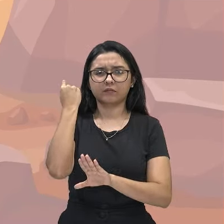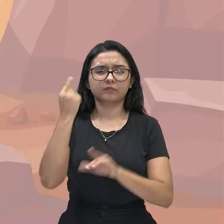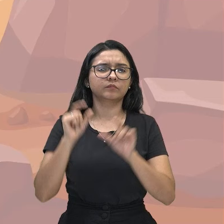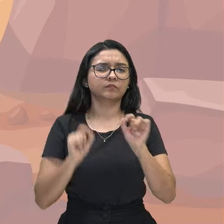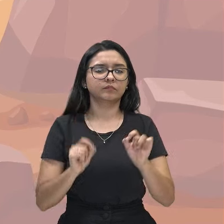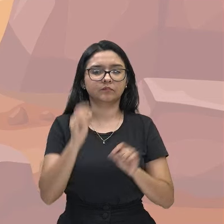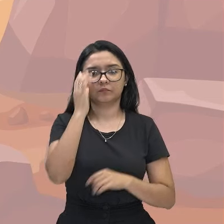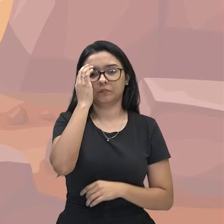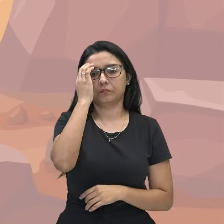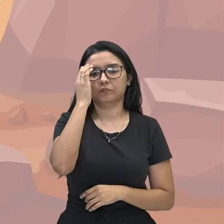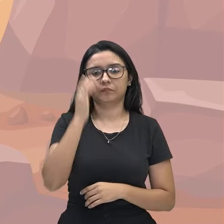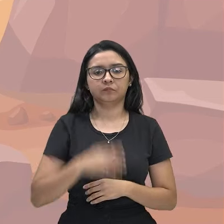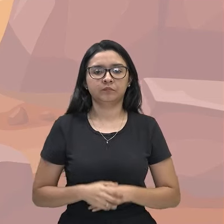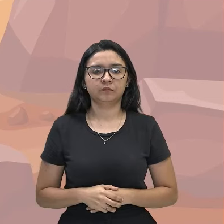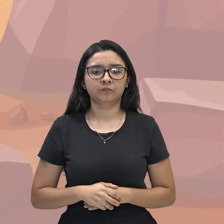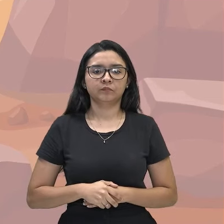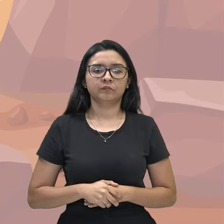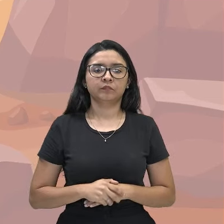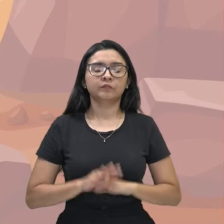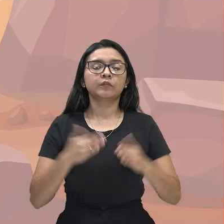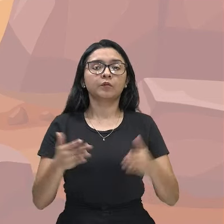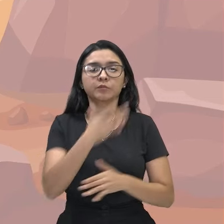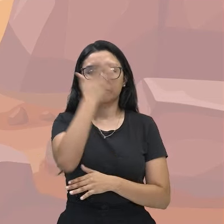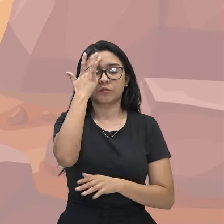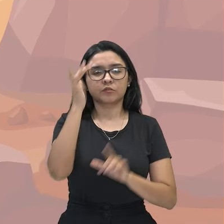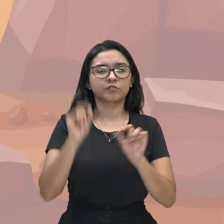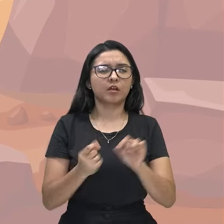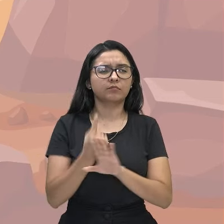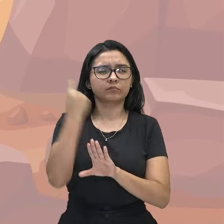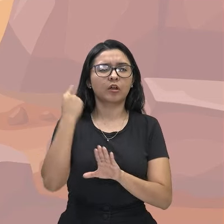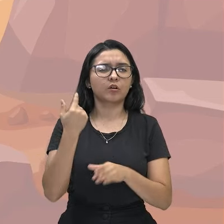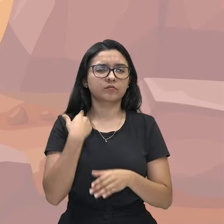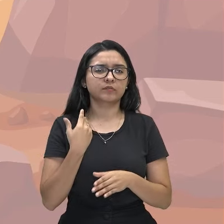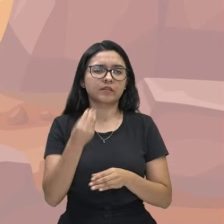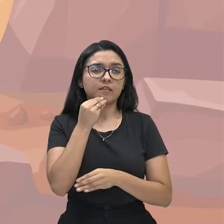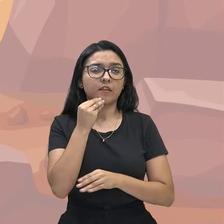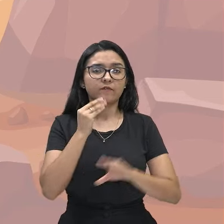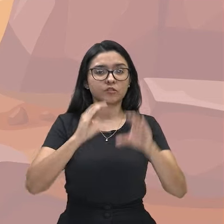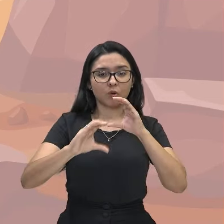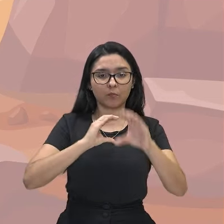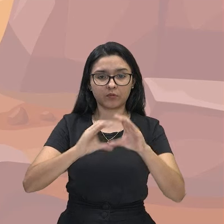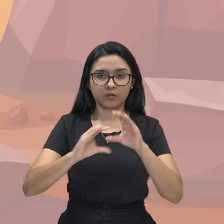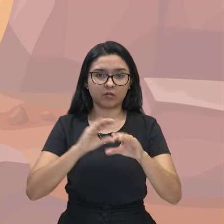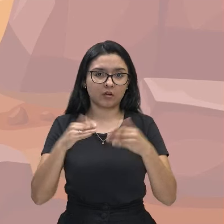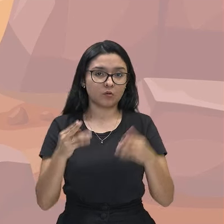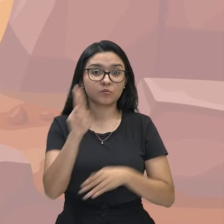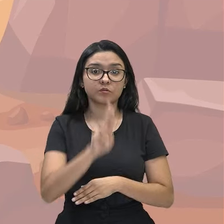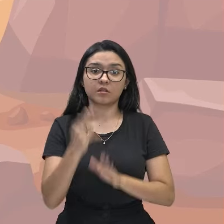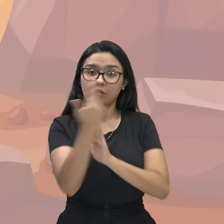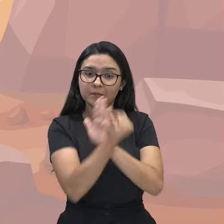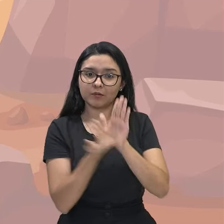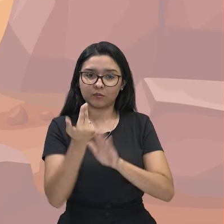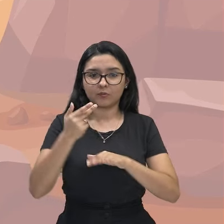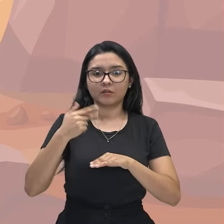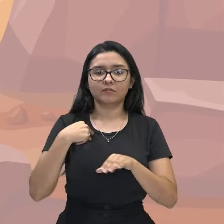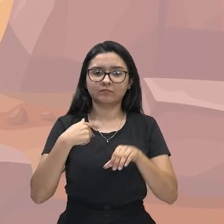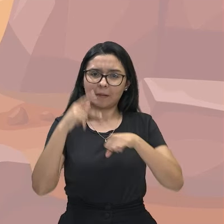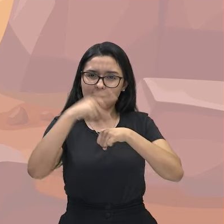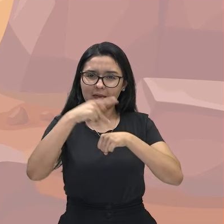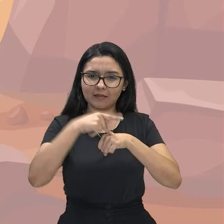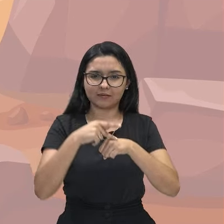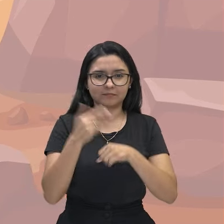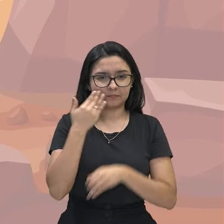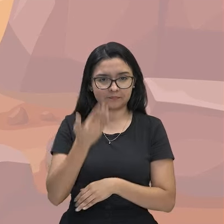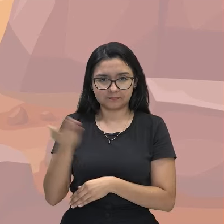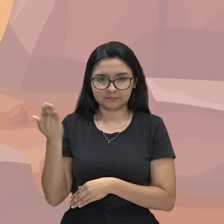homens já tentavam se expressar através das pinturas rupestres, como você vê aqui, né? Nessas pinturas rupestres,